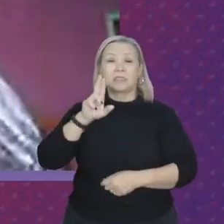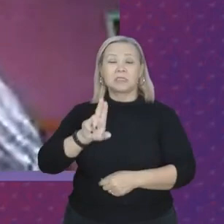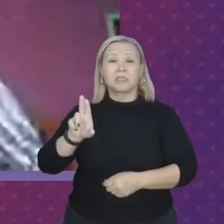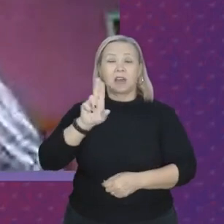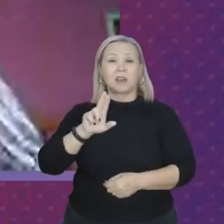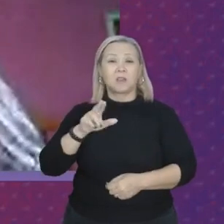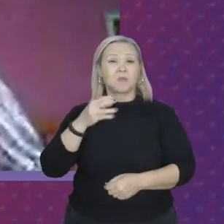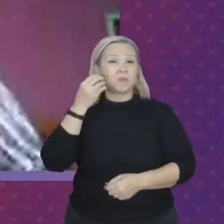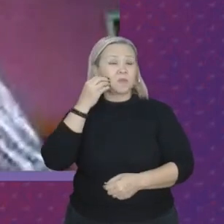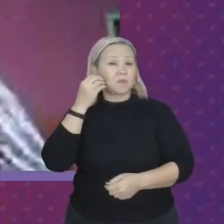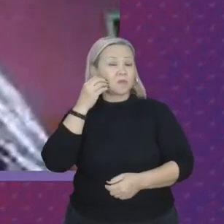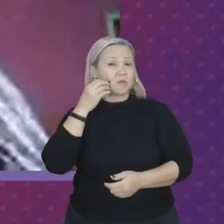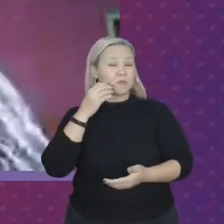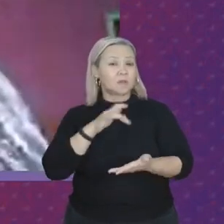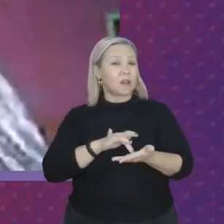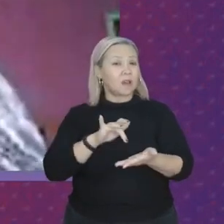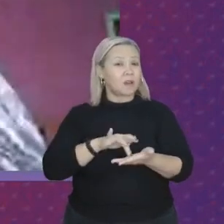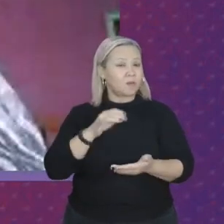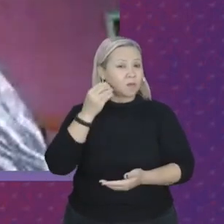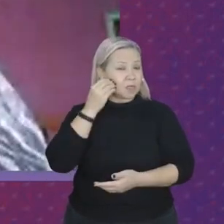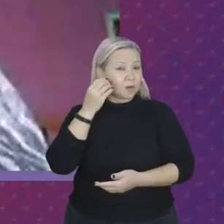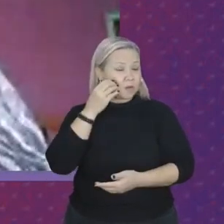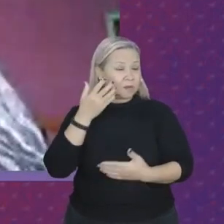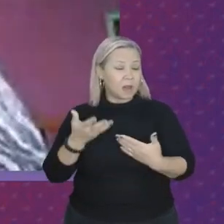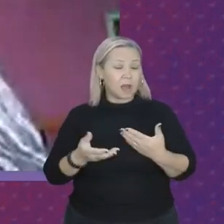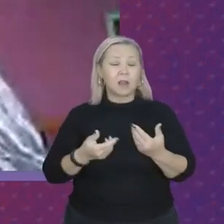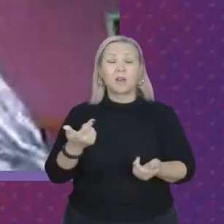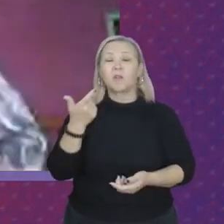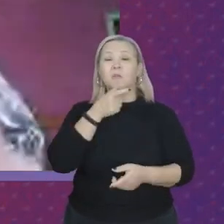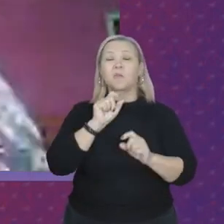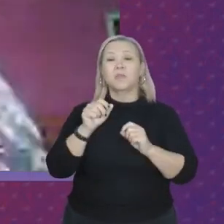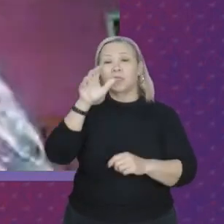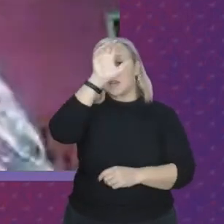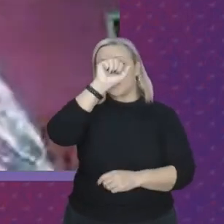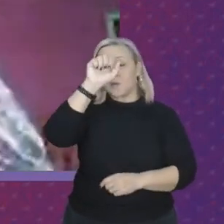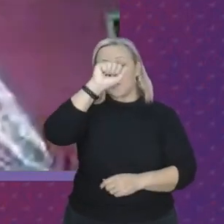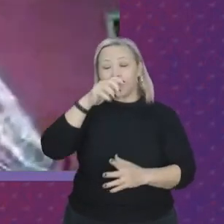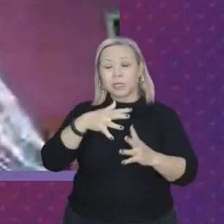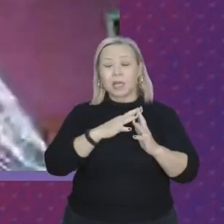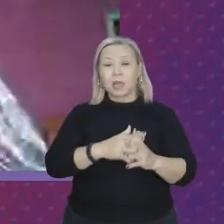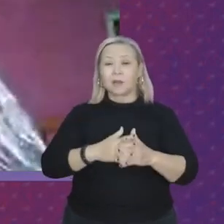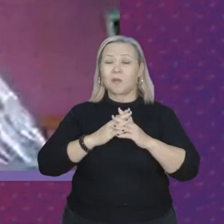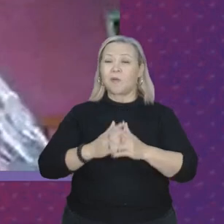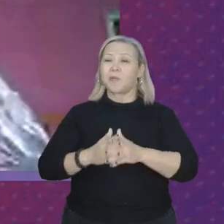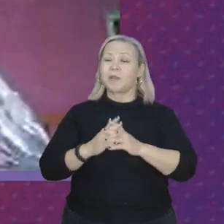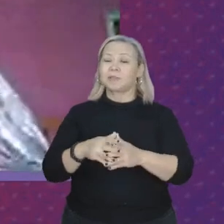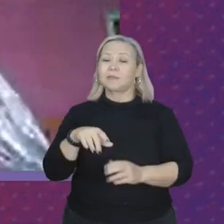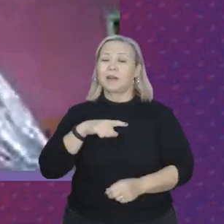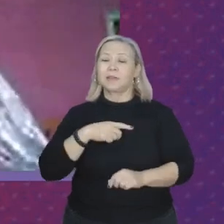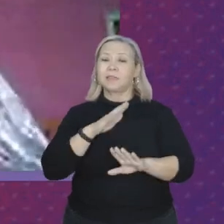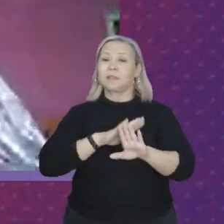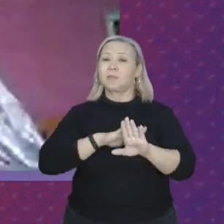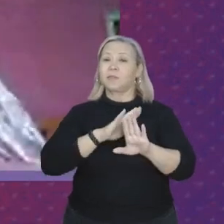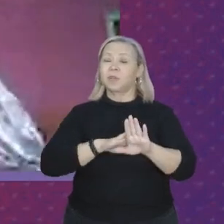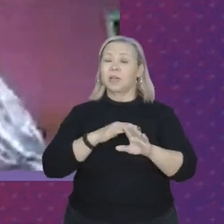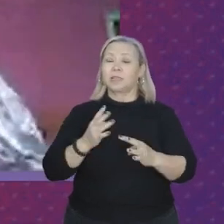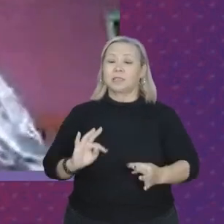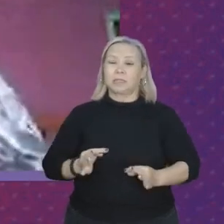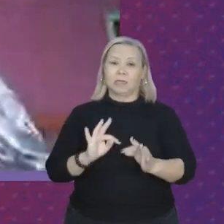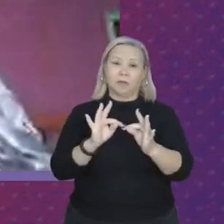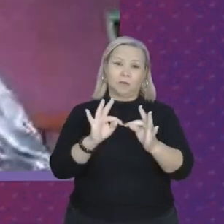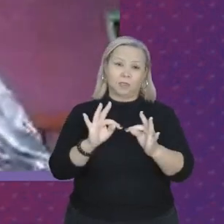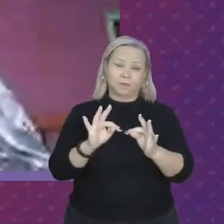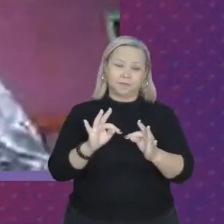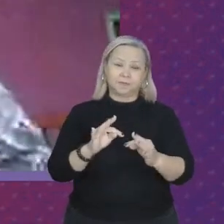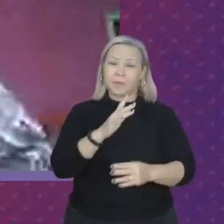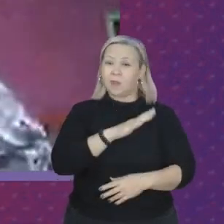de trocar texto de mensagem, imagina se eles vão conseguir compreender a complexidade que existe por trás de toda essa tecnologia, que uma criança